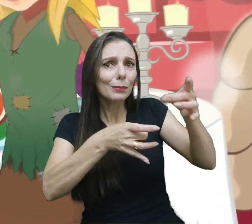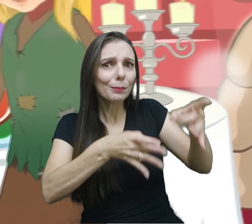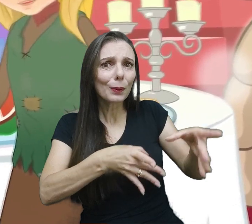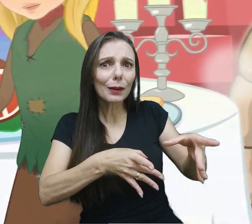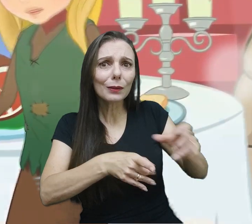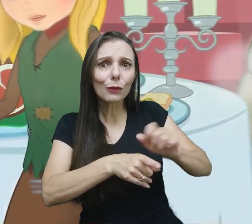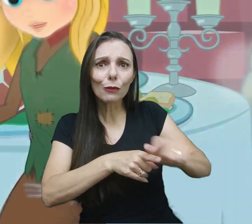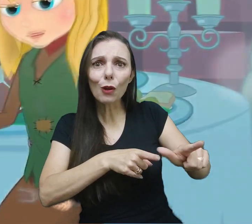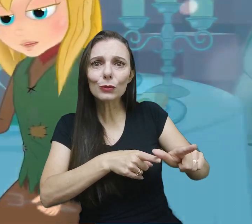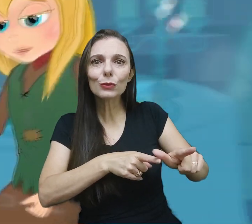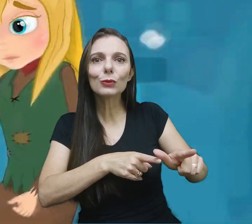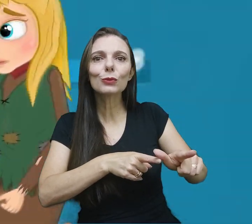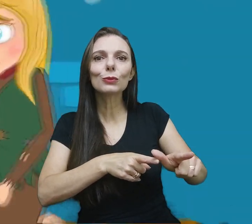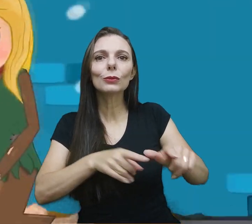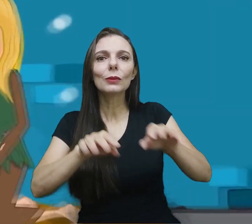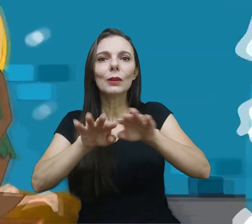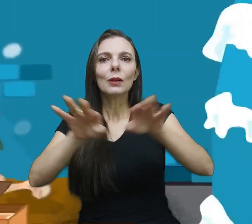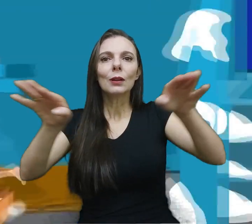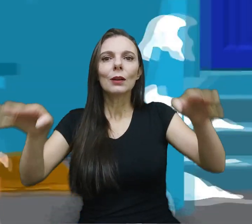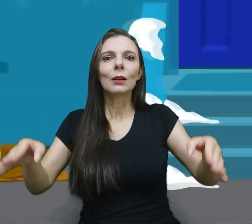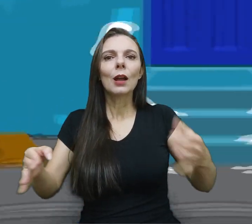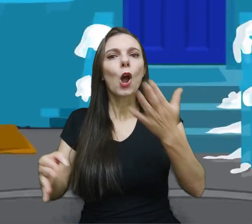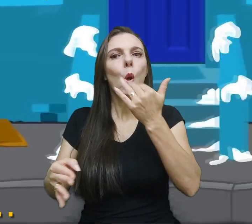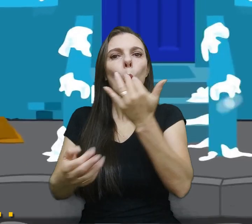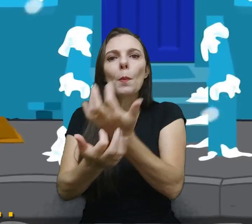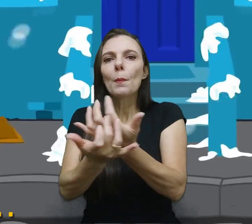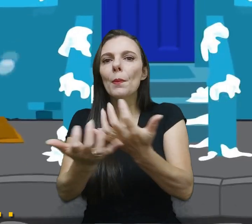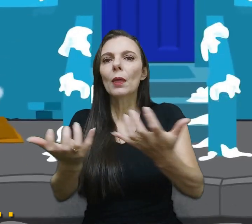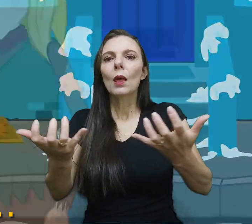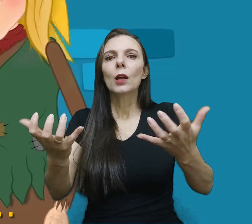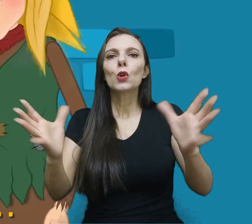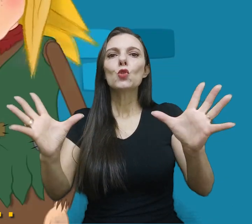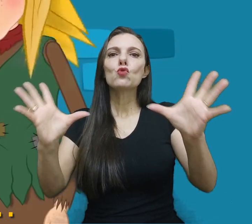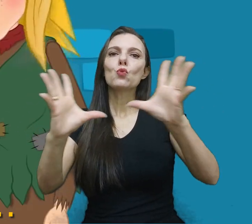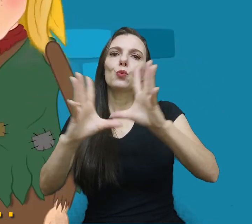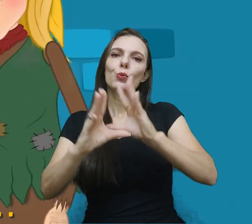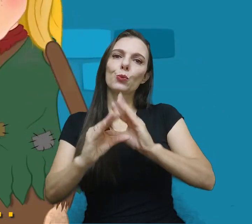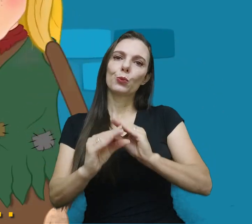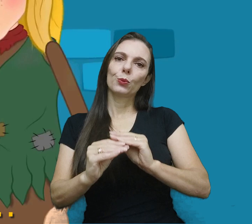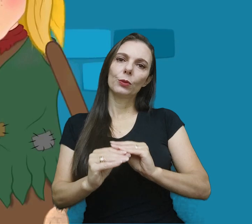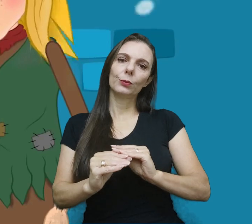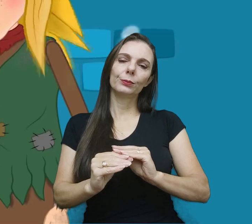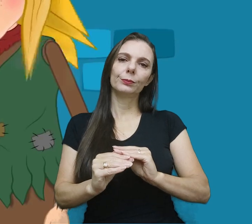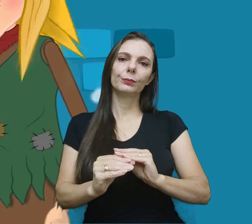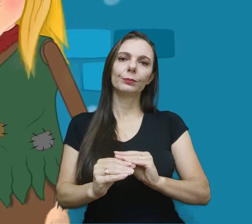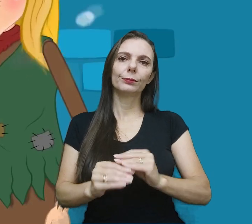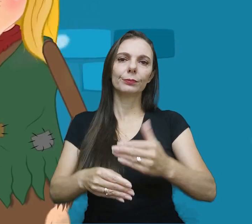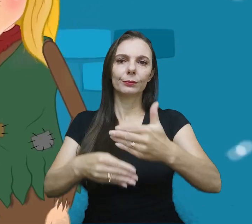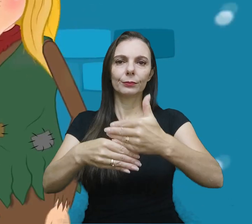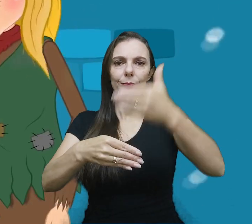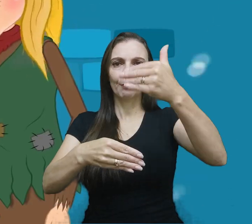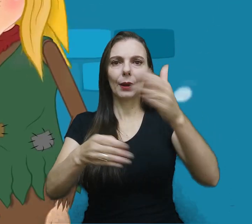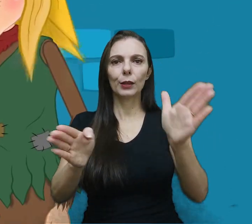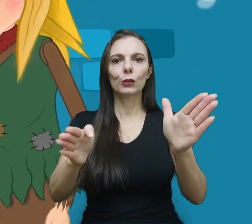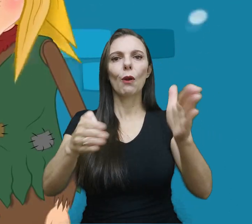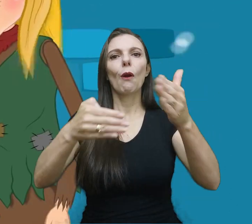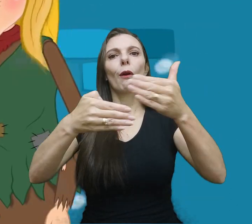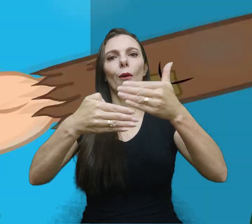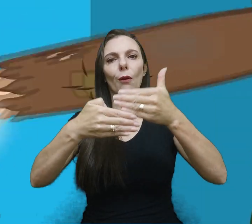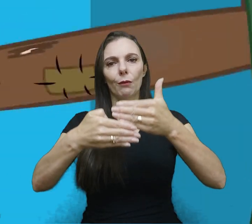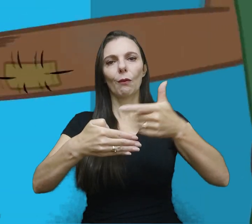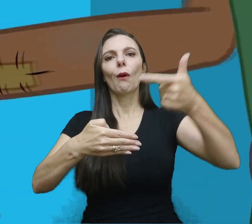ela jogou o fósforo fora, o banquete e a sala desapareceram. E a